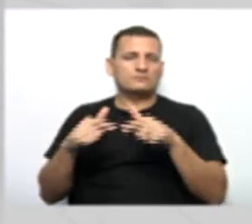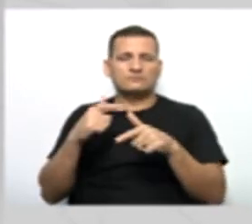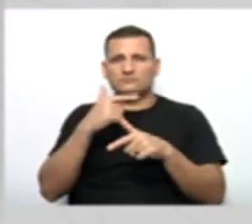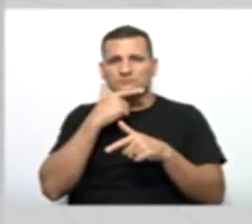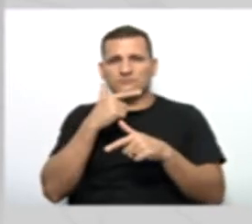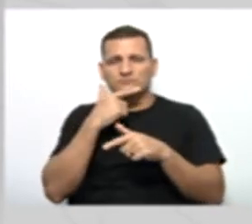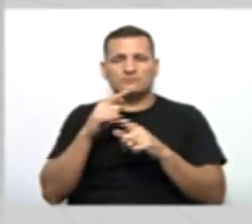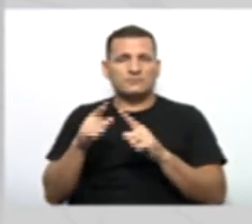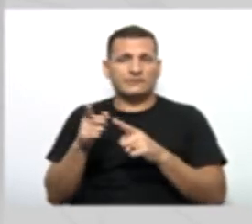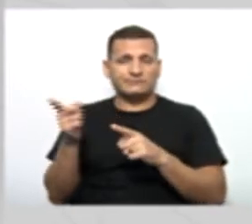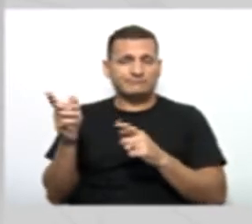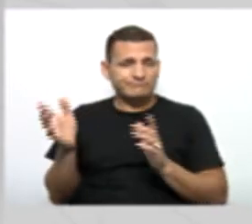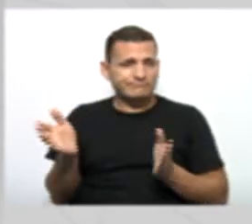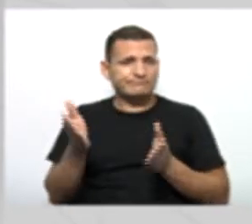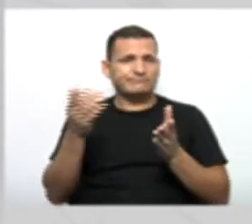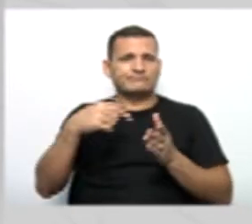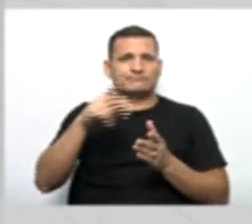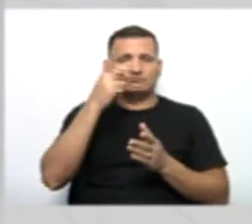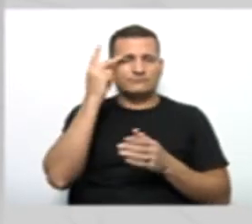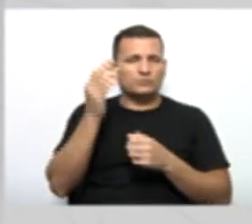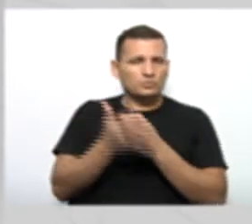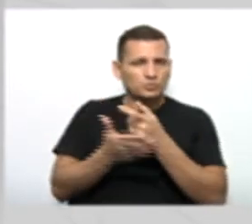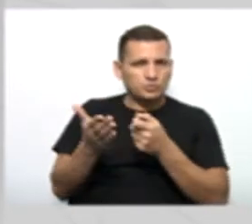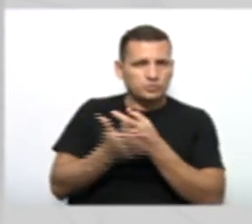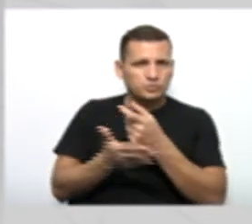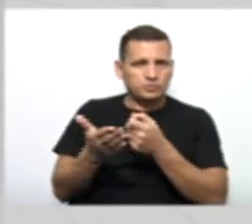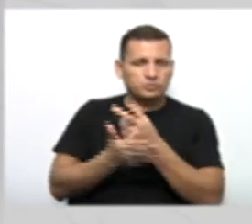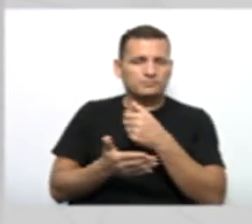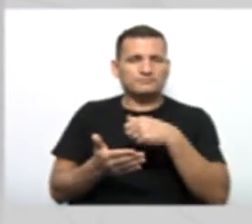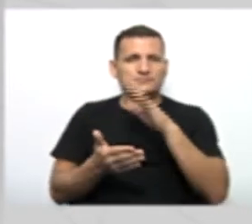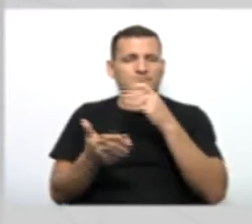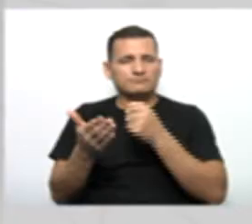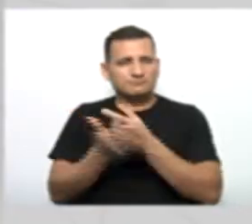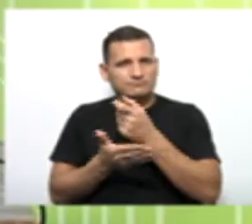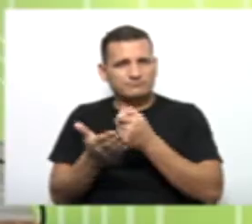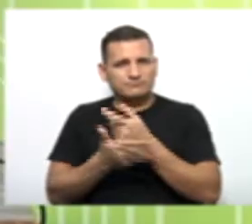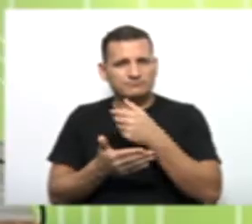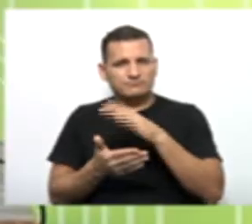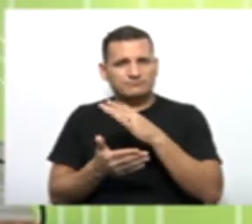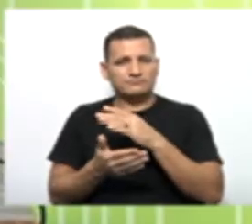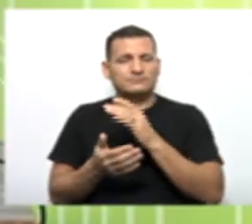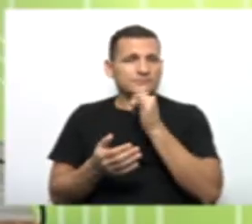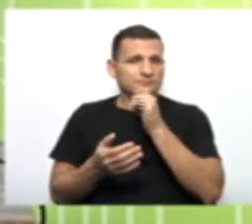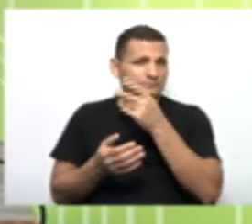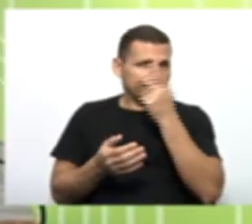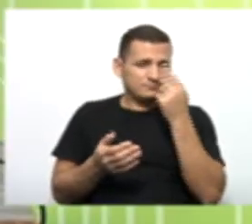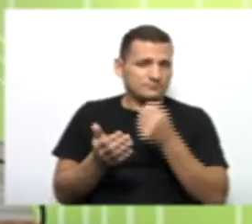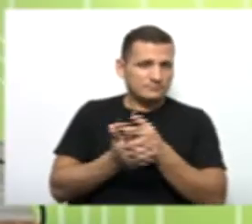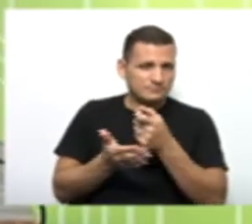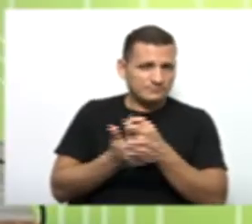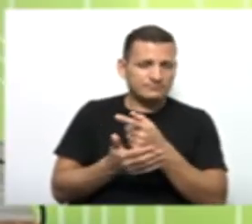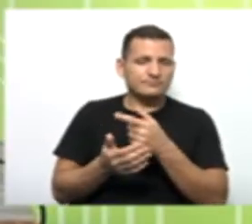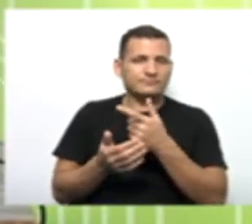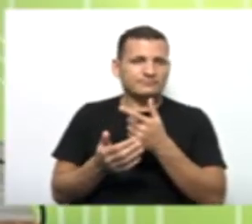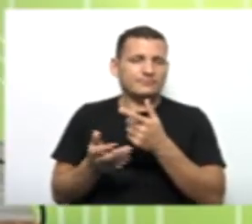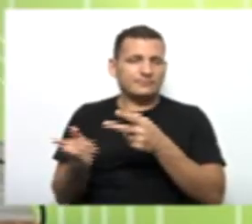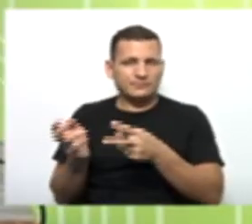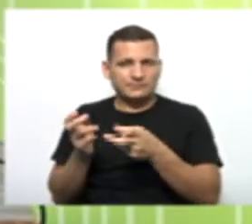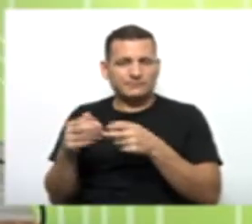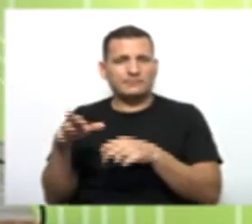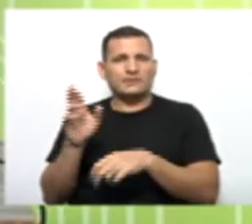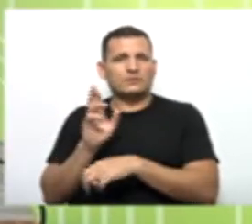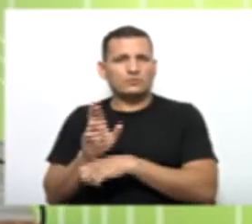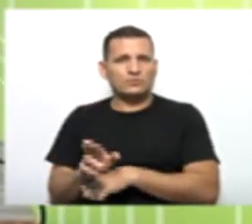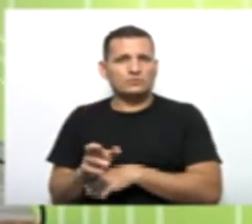estimular as pessoas a consumirem cada vez mais. As pessoas consumindo cada vez mais, consomem mais recursos e também lançam